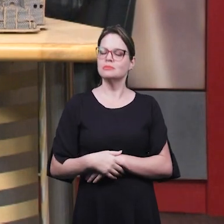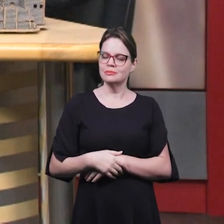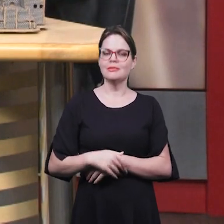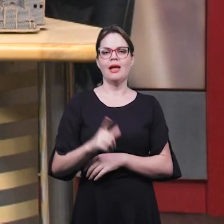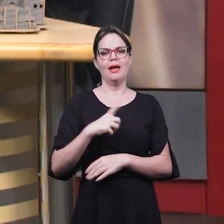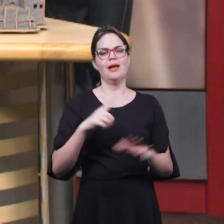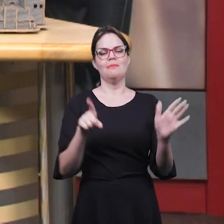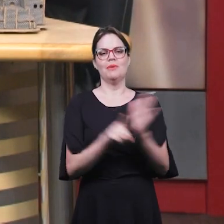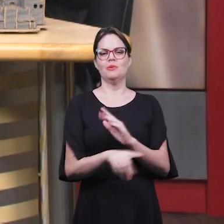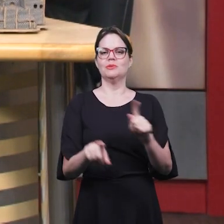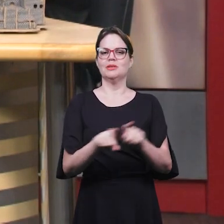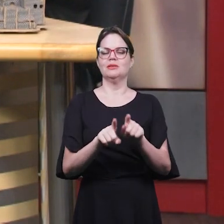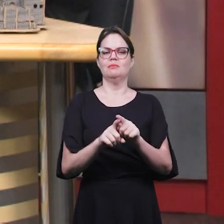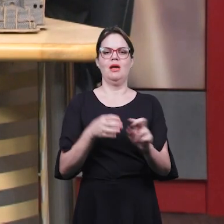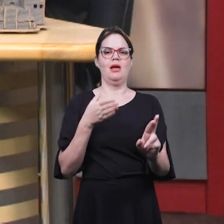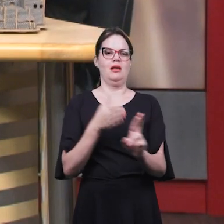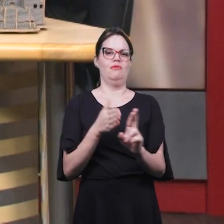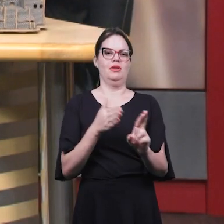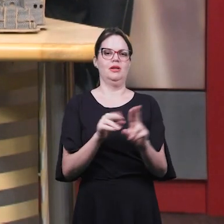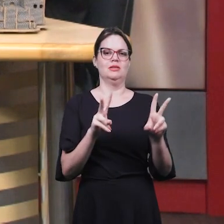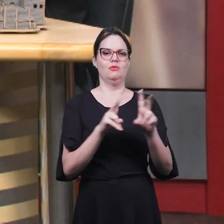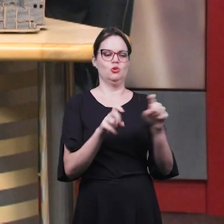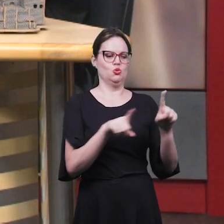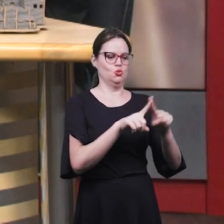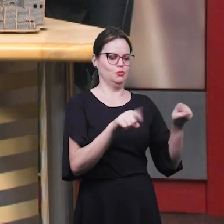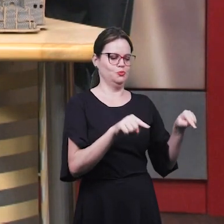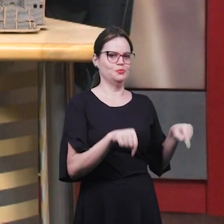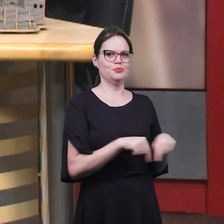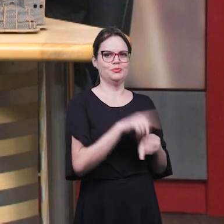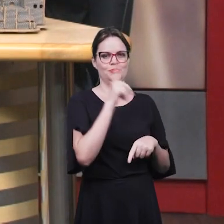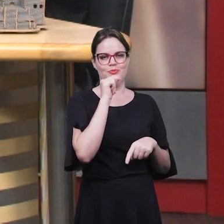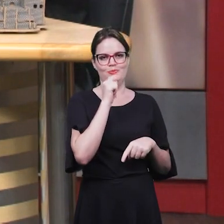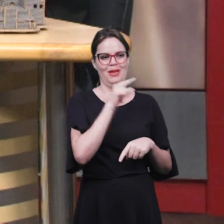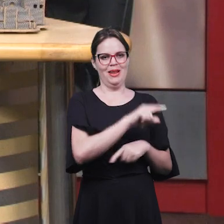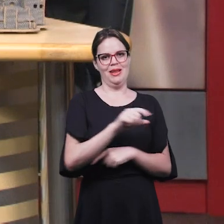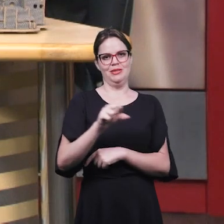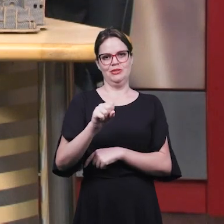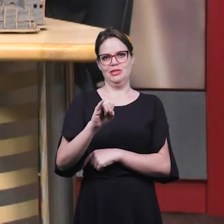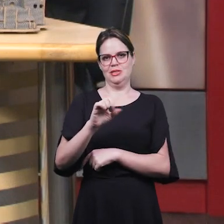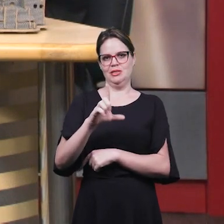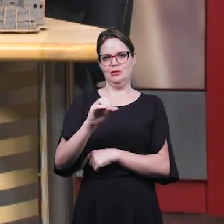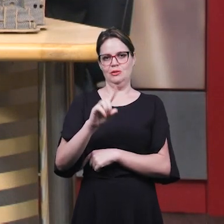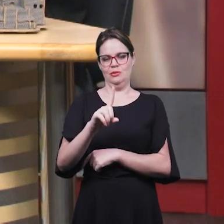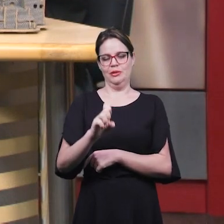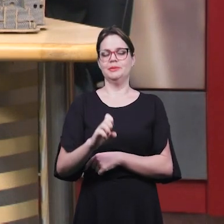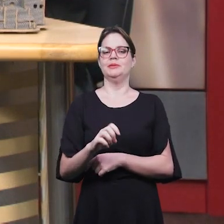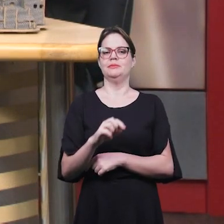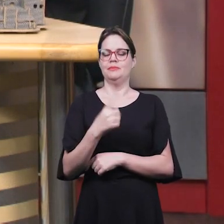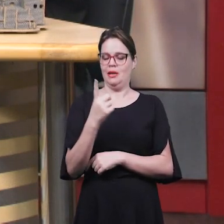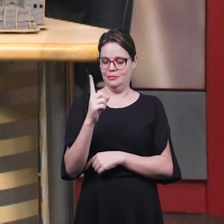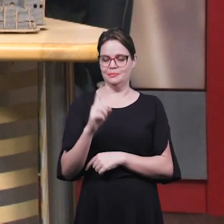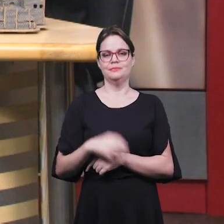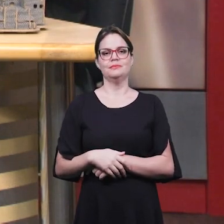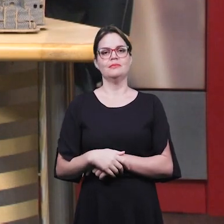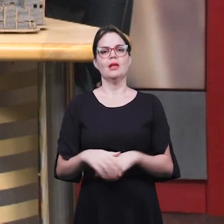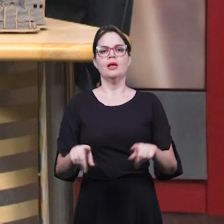tanque, aqui em 2 Reis 20:20, e também aqui, 2 Crônicas, que eu